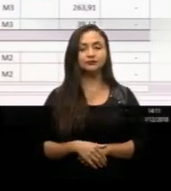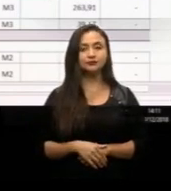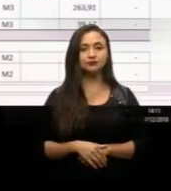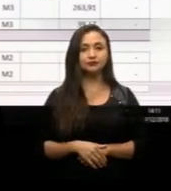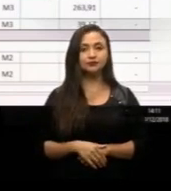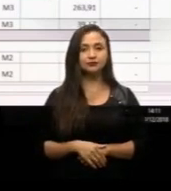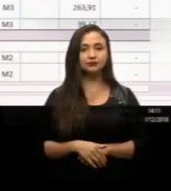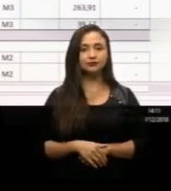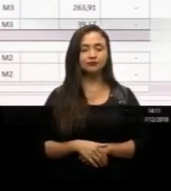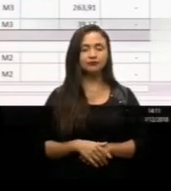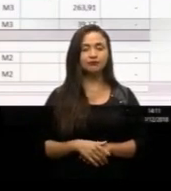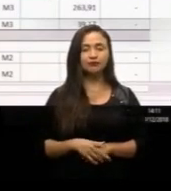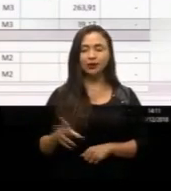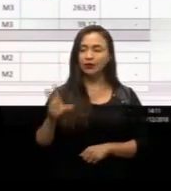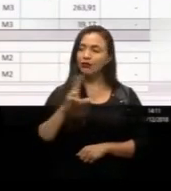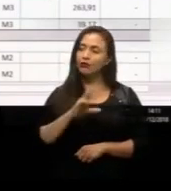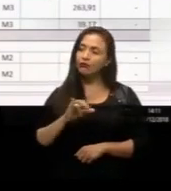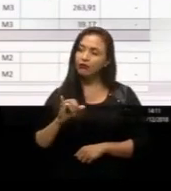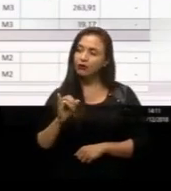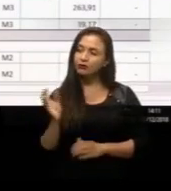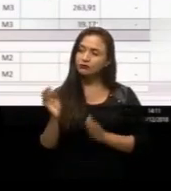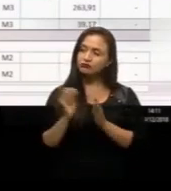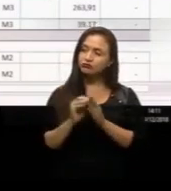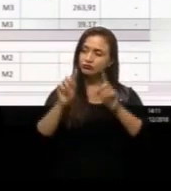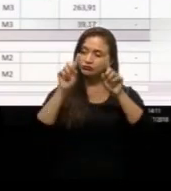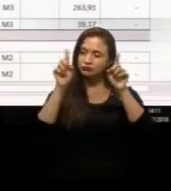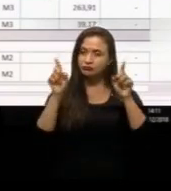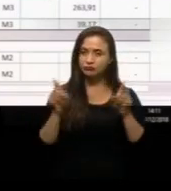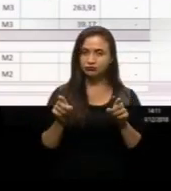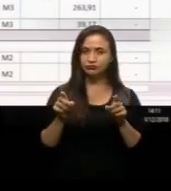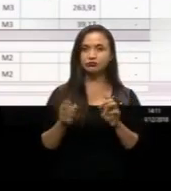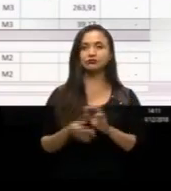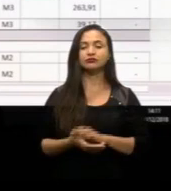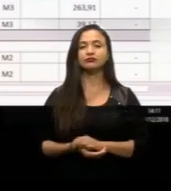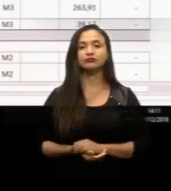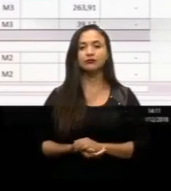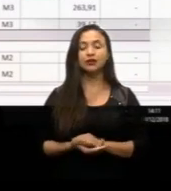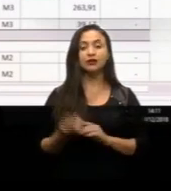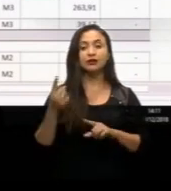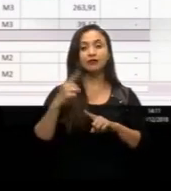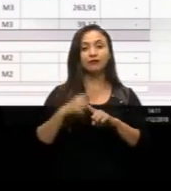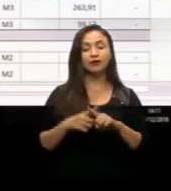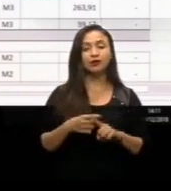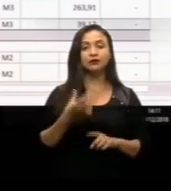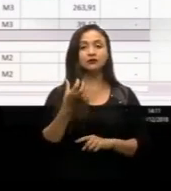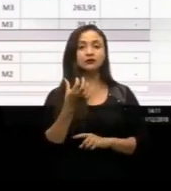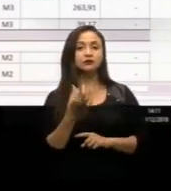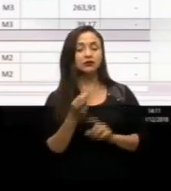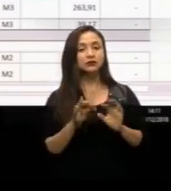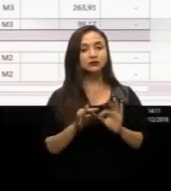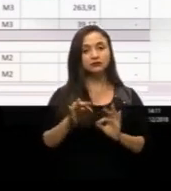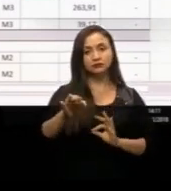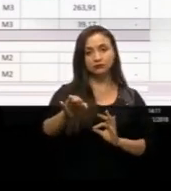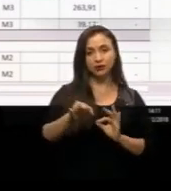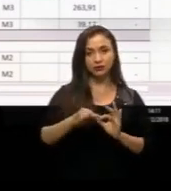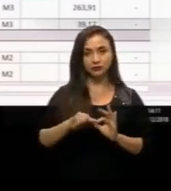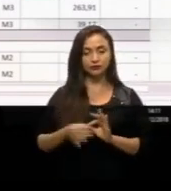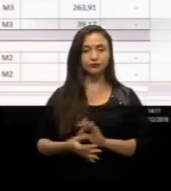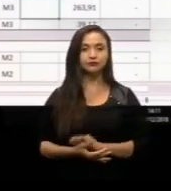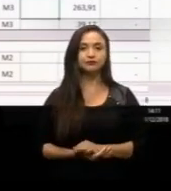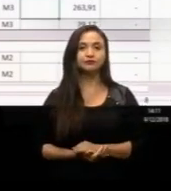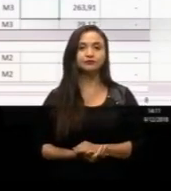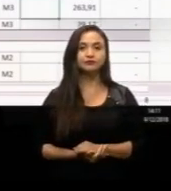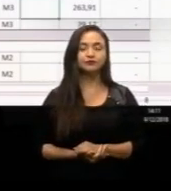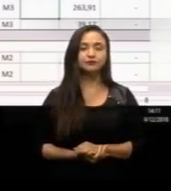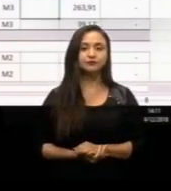Vou colocar em parênteses para não dar nenhum erro. Tá? Vezes 6 metros.